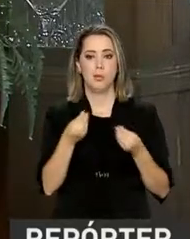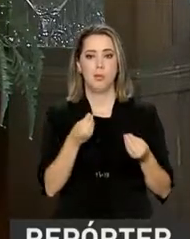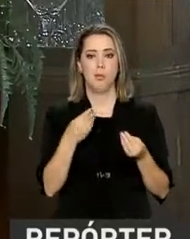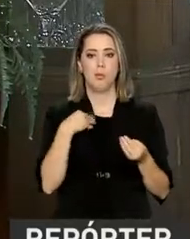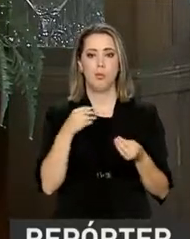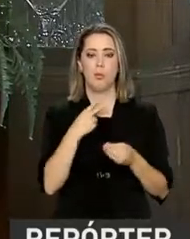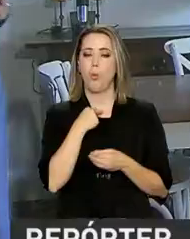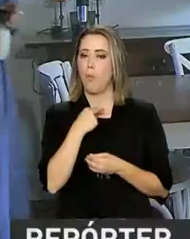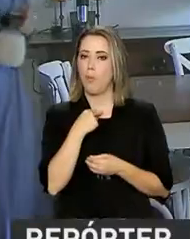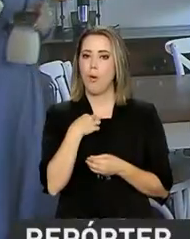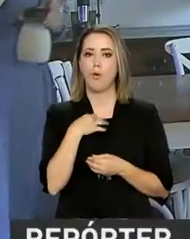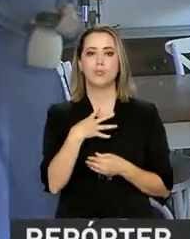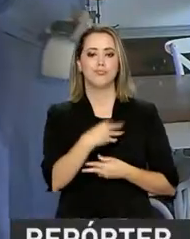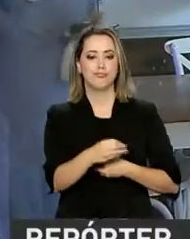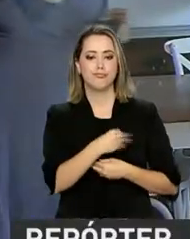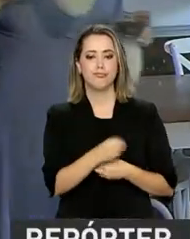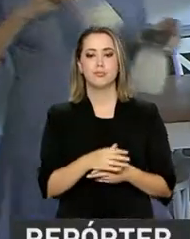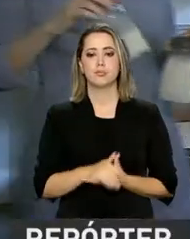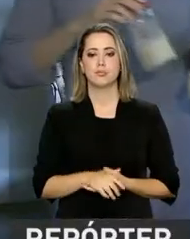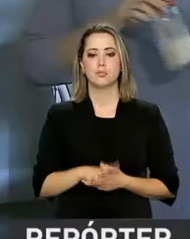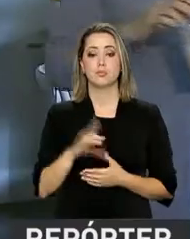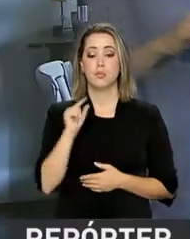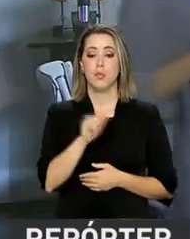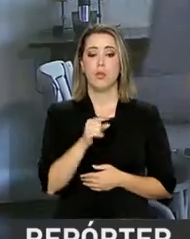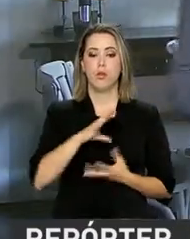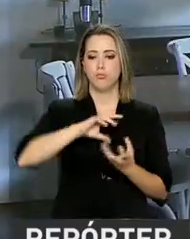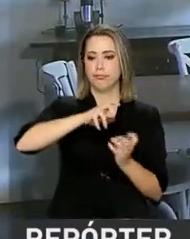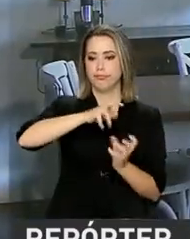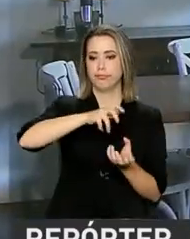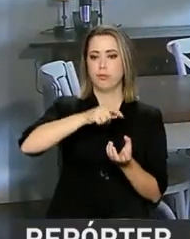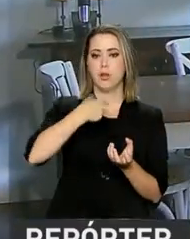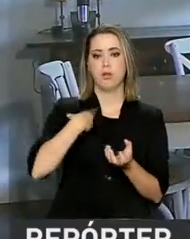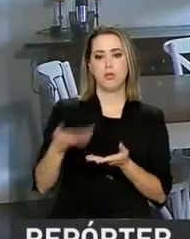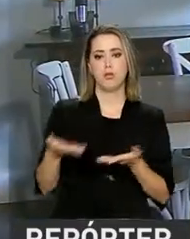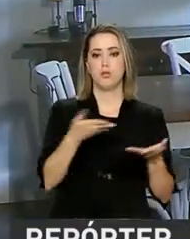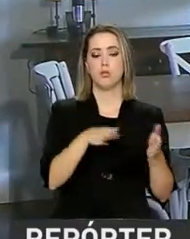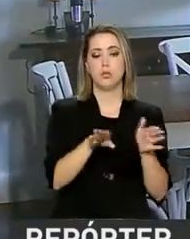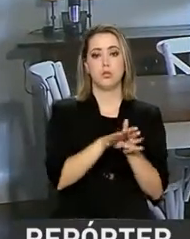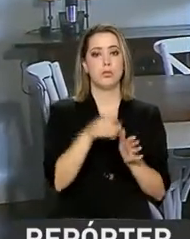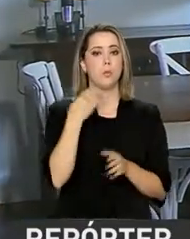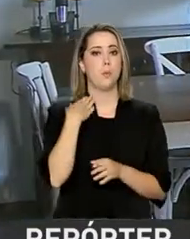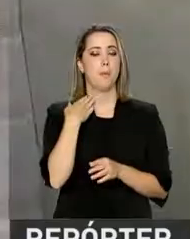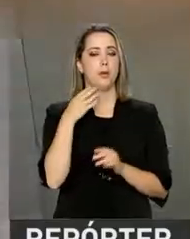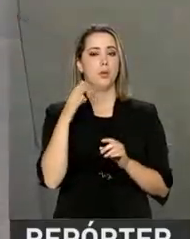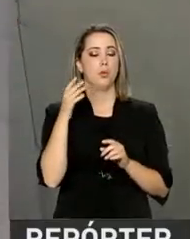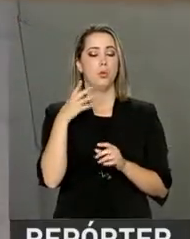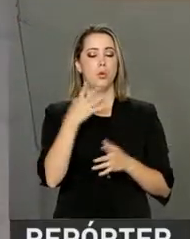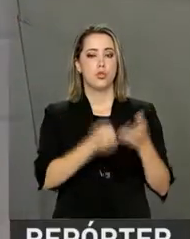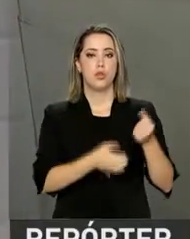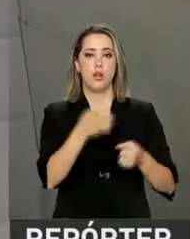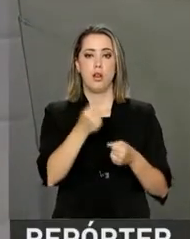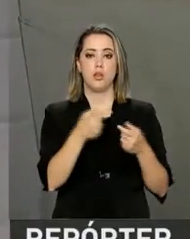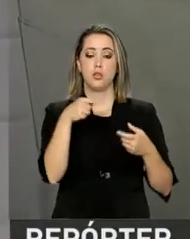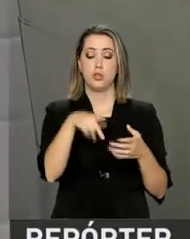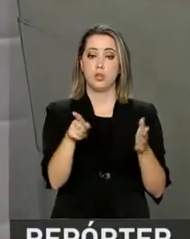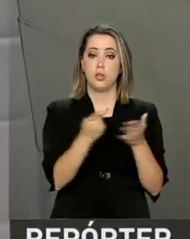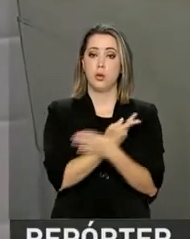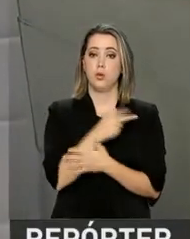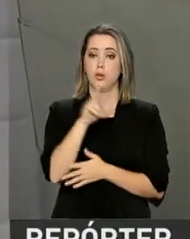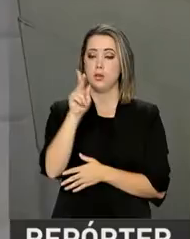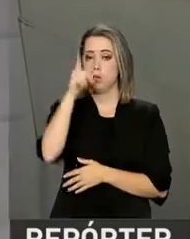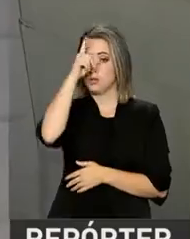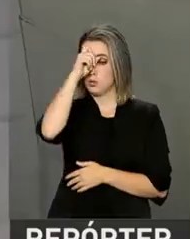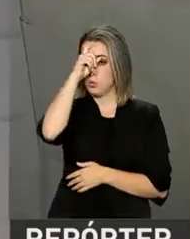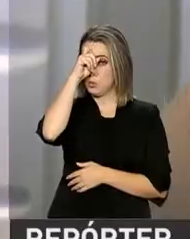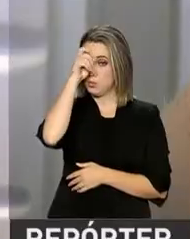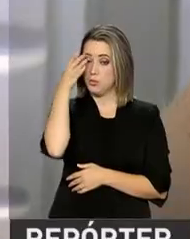poder amamentar o meu os vidros com leite de juliana vai para o banco de leite que funciona no hospital materno infantil em